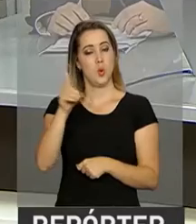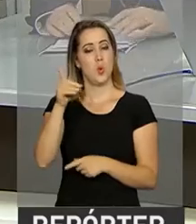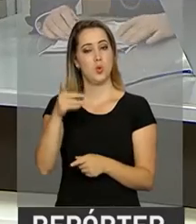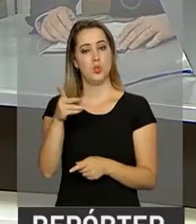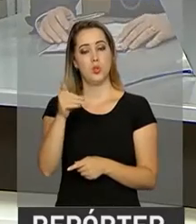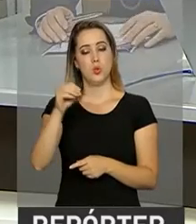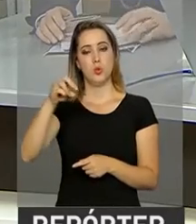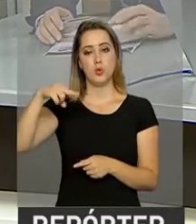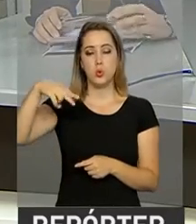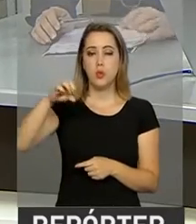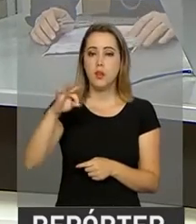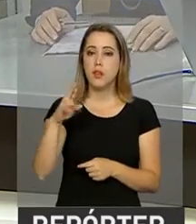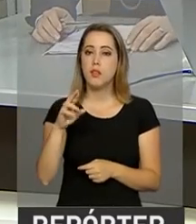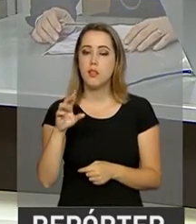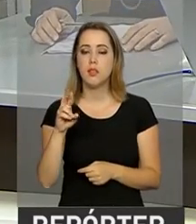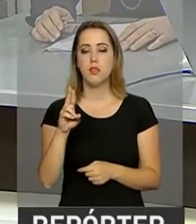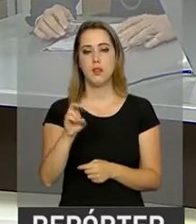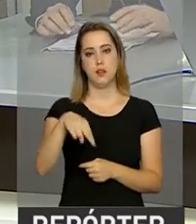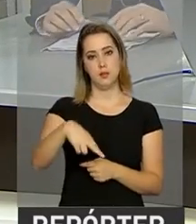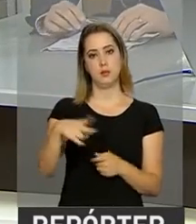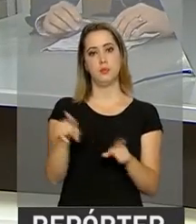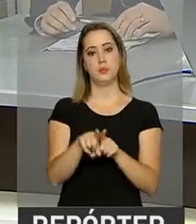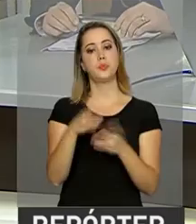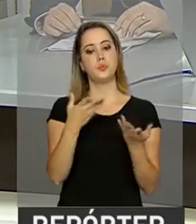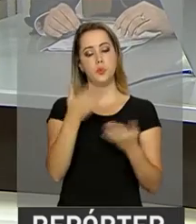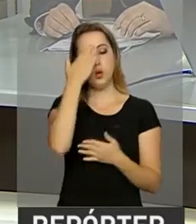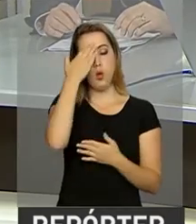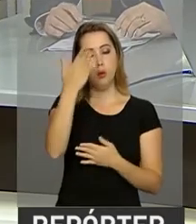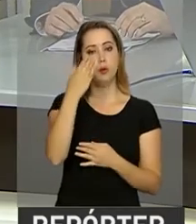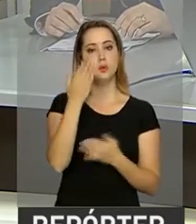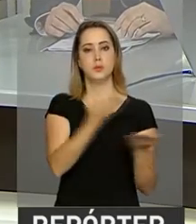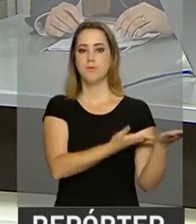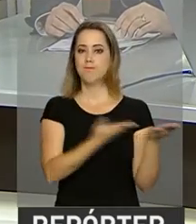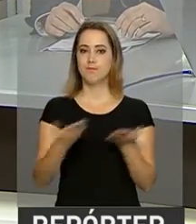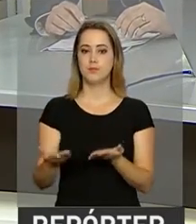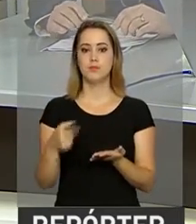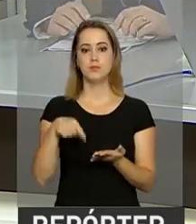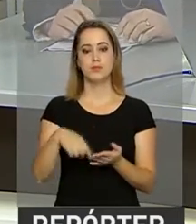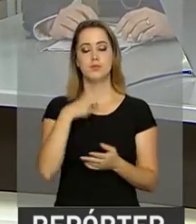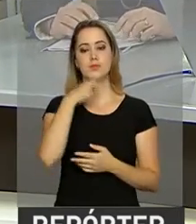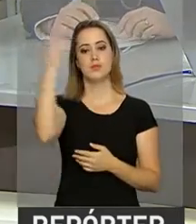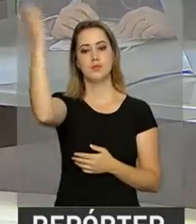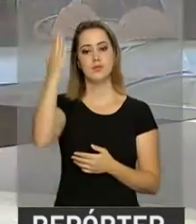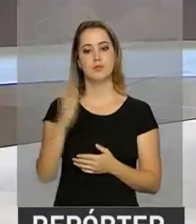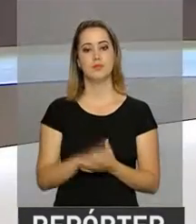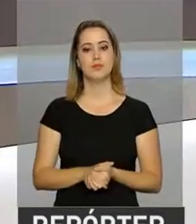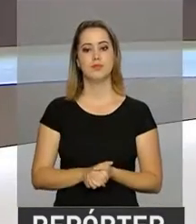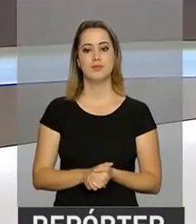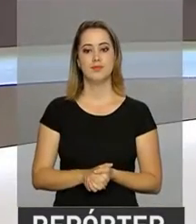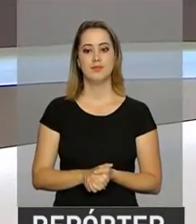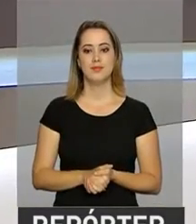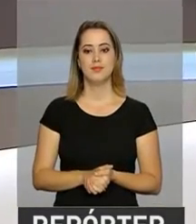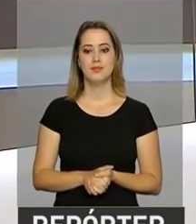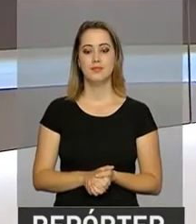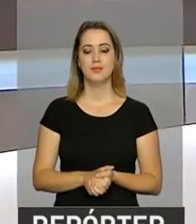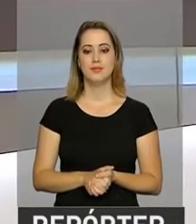Nacional de Trânsito, Elmer Coelho Vicenzi. Doutor Elmer, obrigado pela sua presença aqui no estúdio da Voz do Brasil. Um prazer.